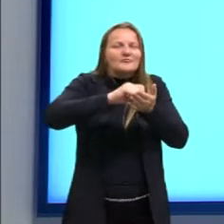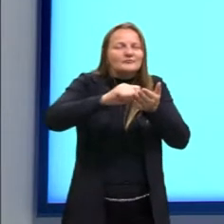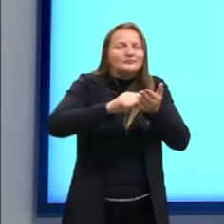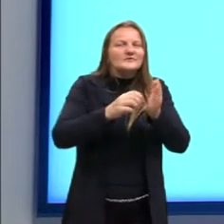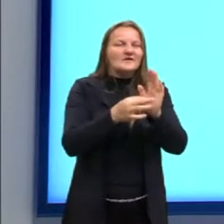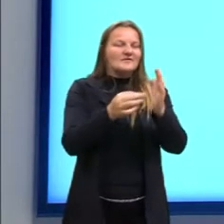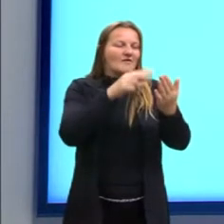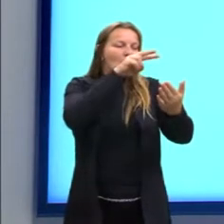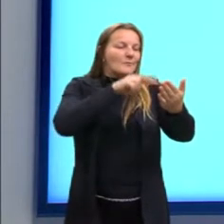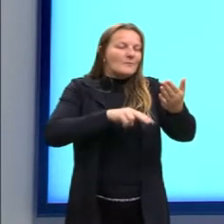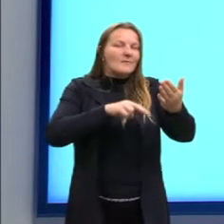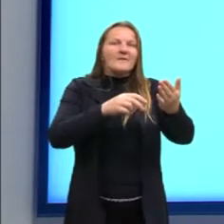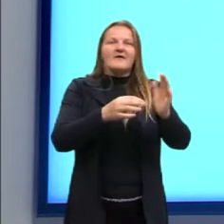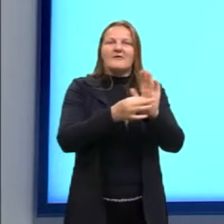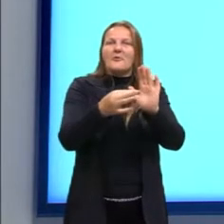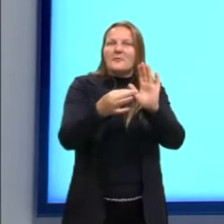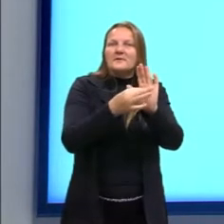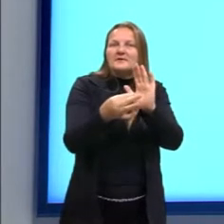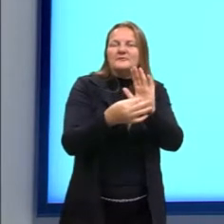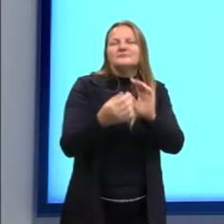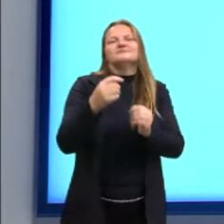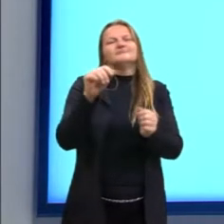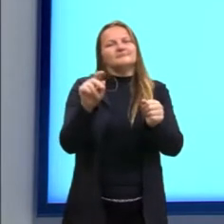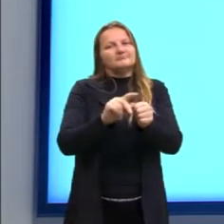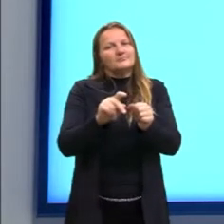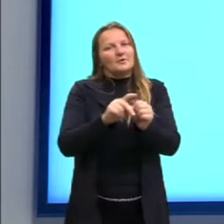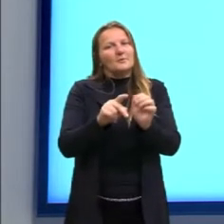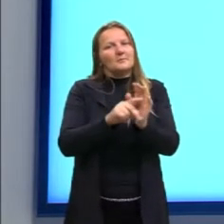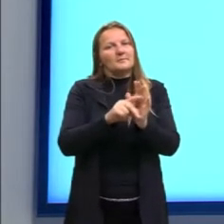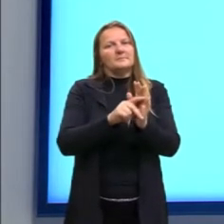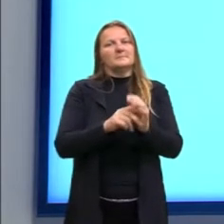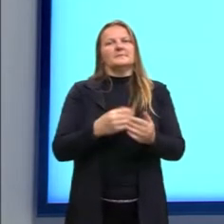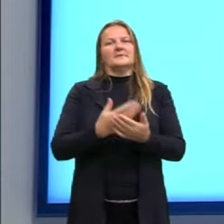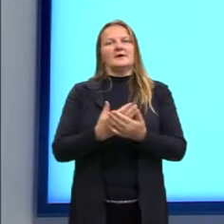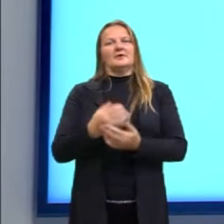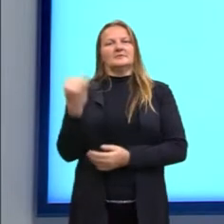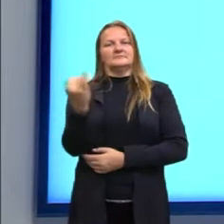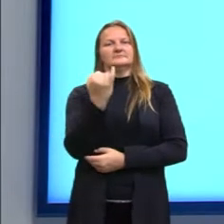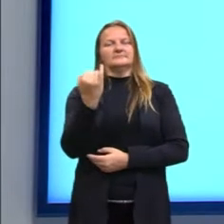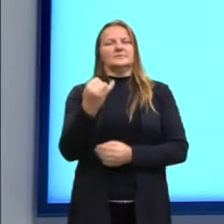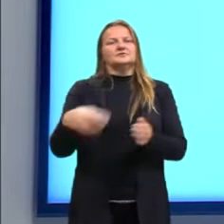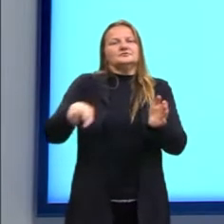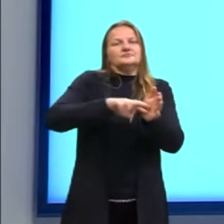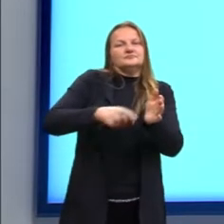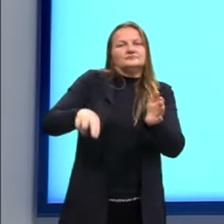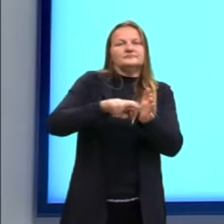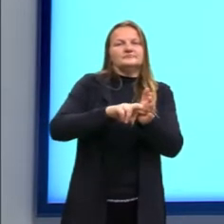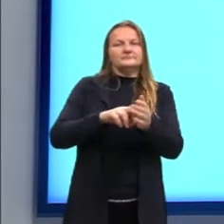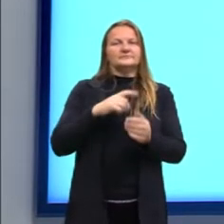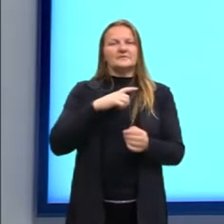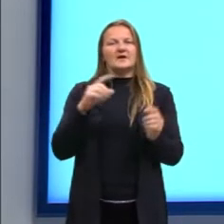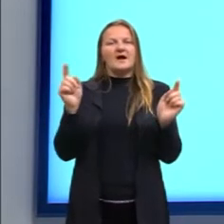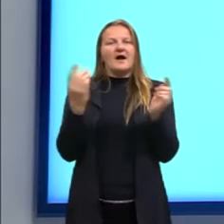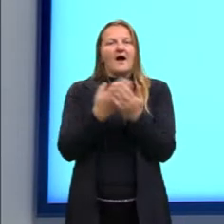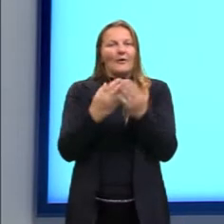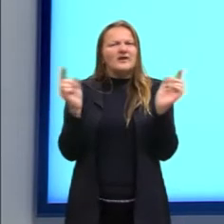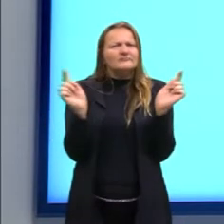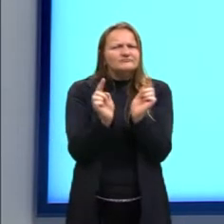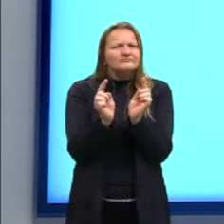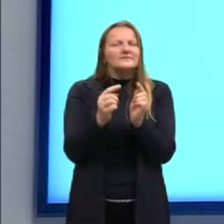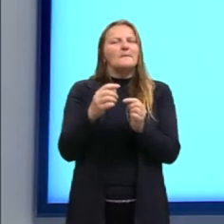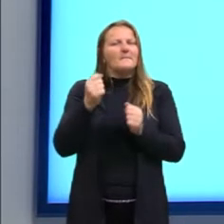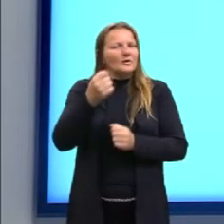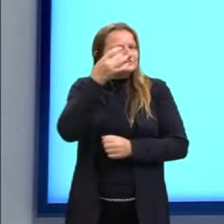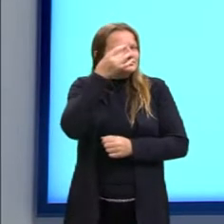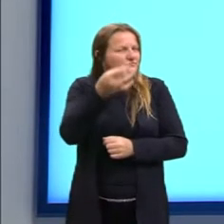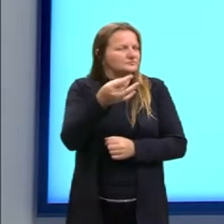têm uma quantidade boa de aula aí que vocês podem revisar, retomar, né? As aulas são curtinhas, dá tempo de espiar